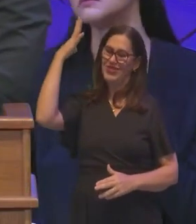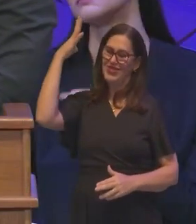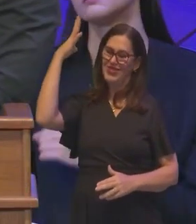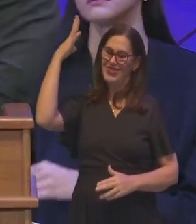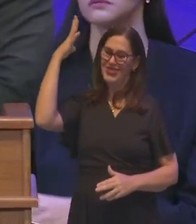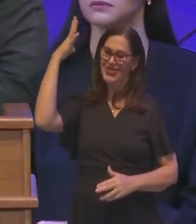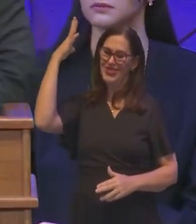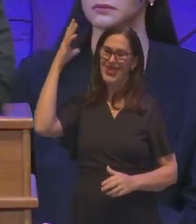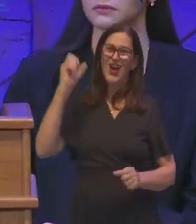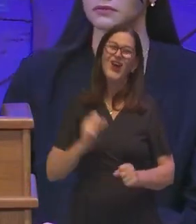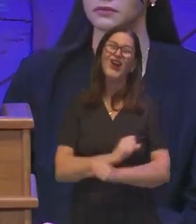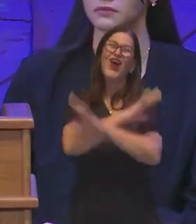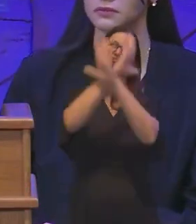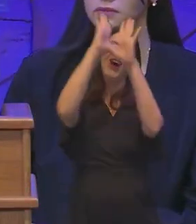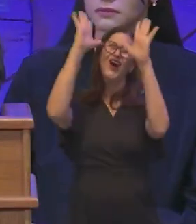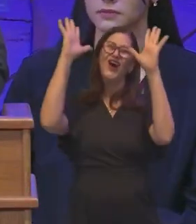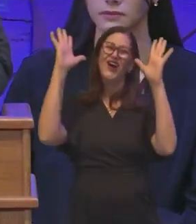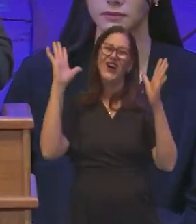luz. Oh glória!